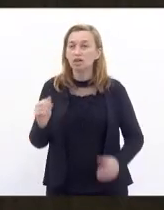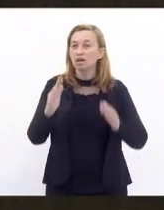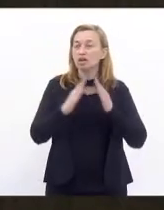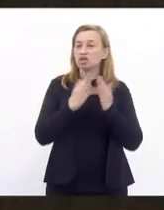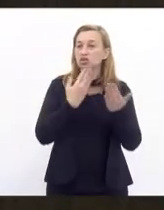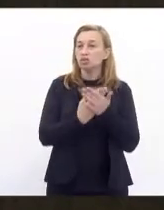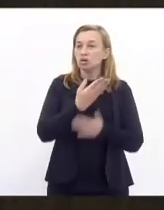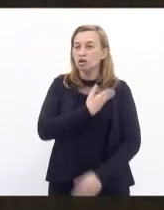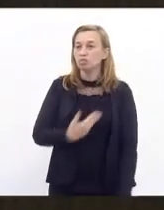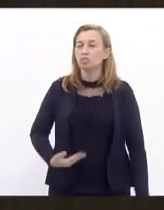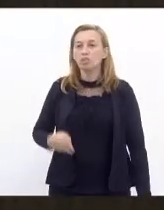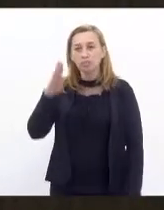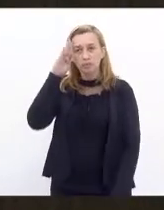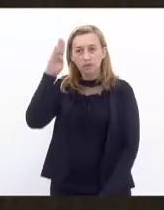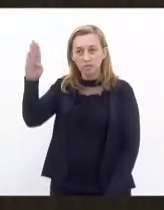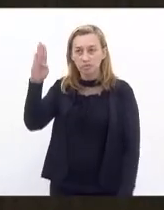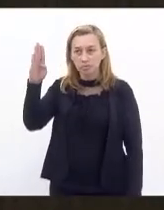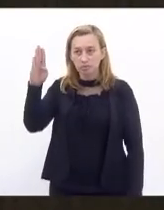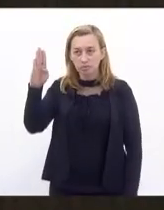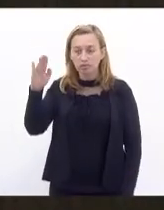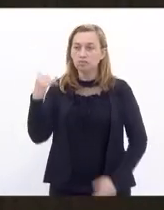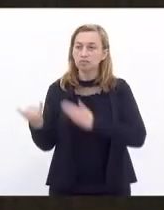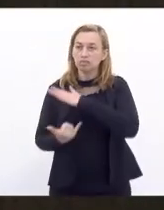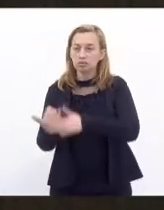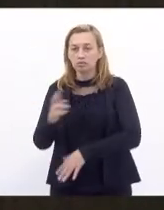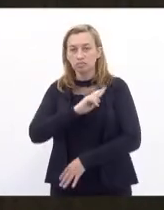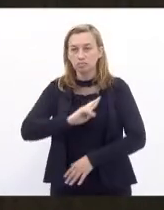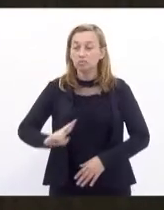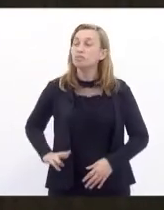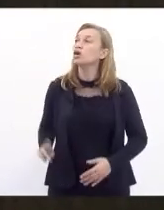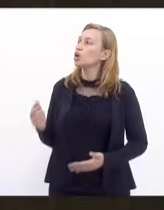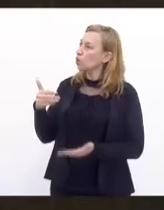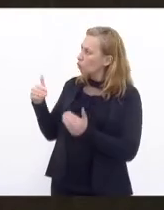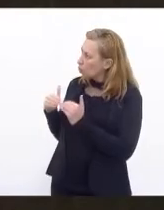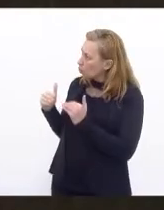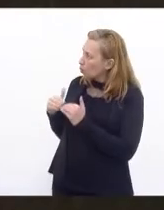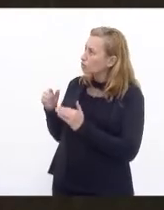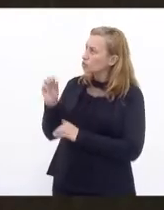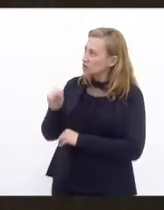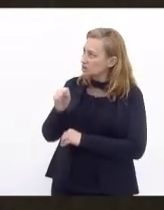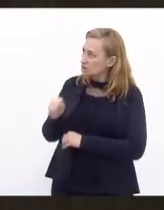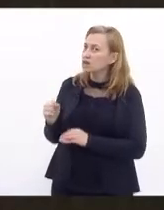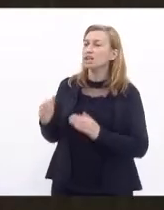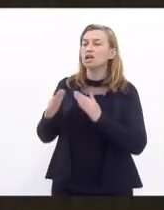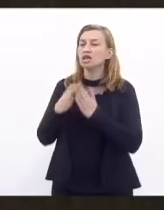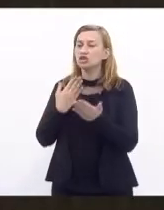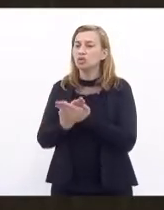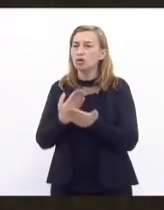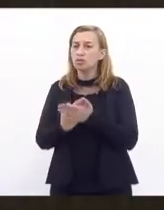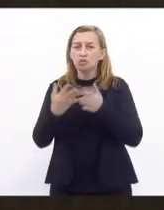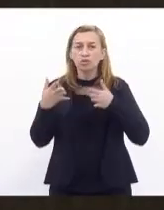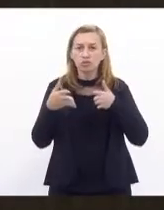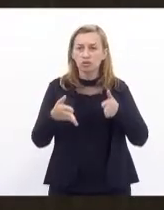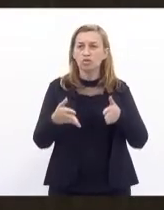instituição republicana. E eu concordo com ele. Concordo que a escola pública tem centralidade entre as instituições republicanas e